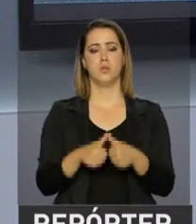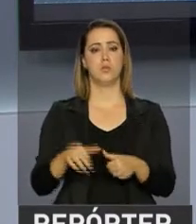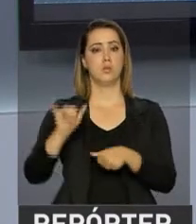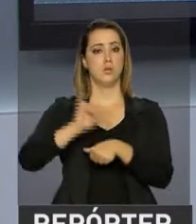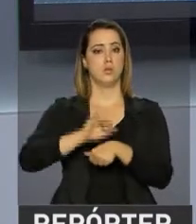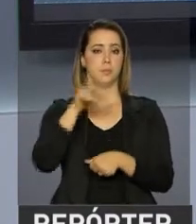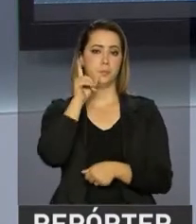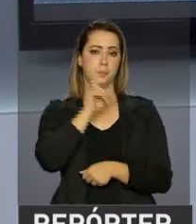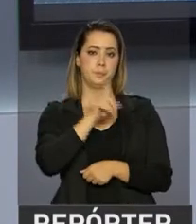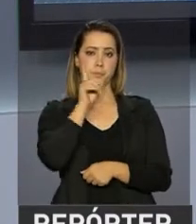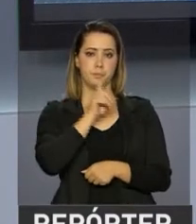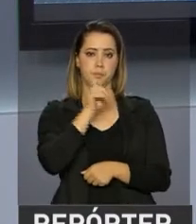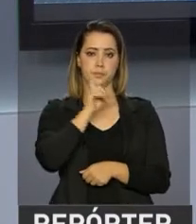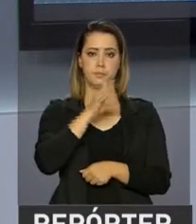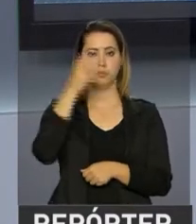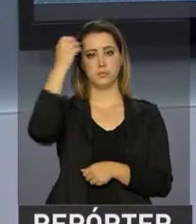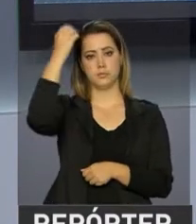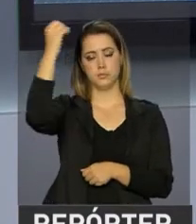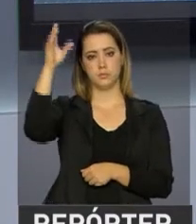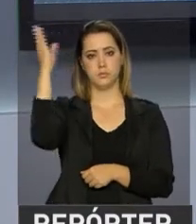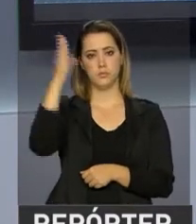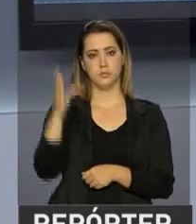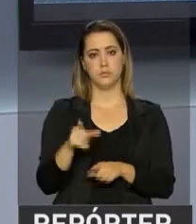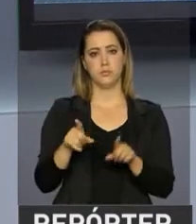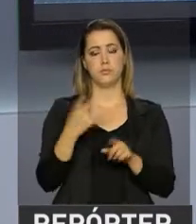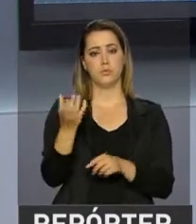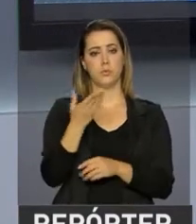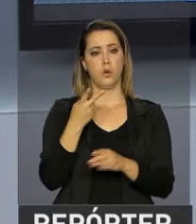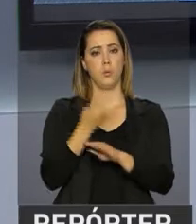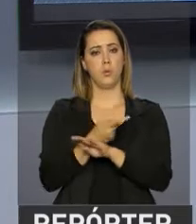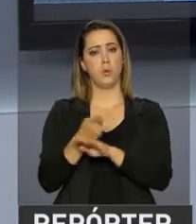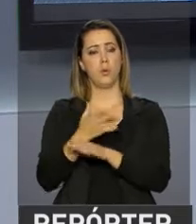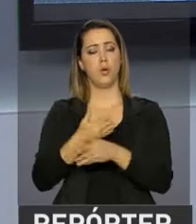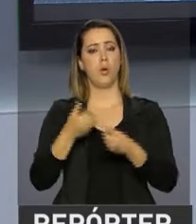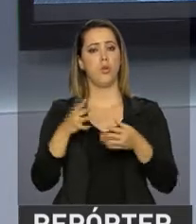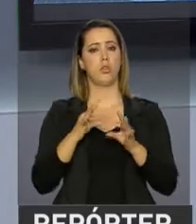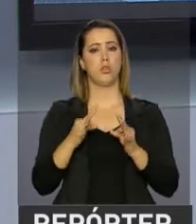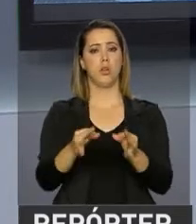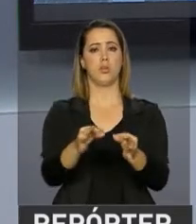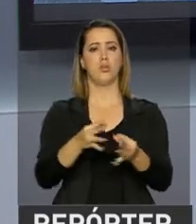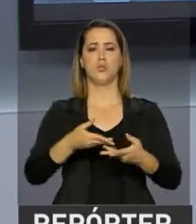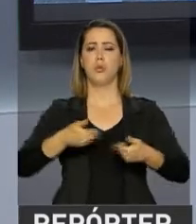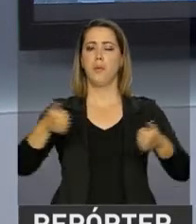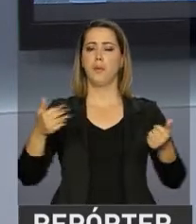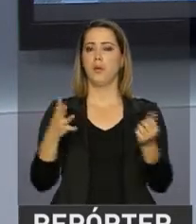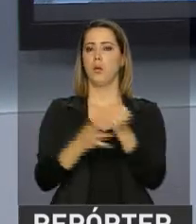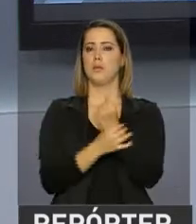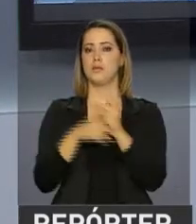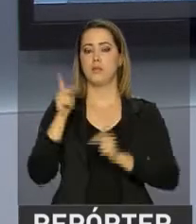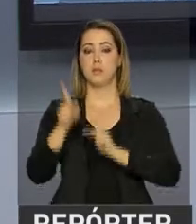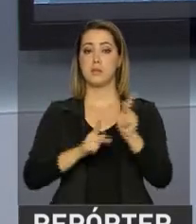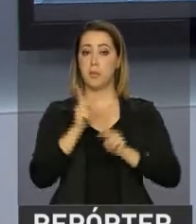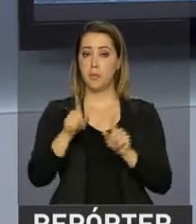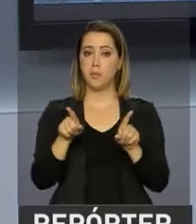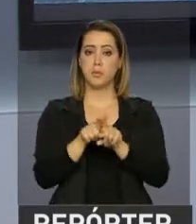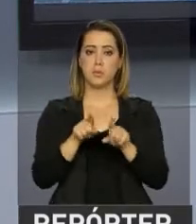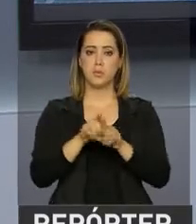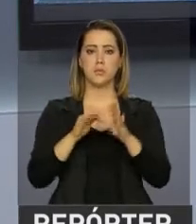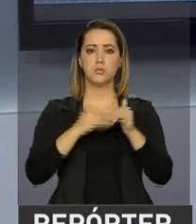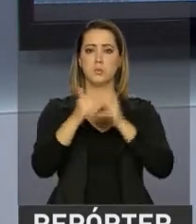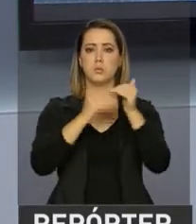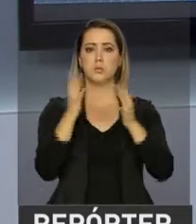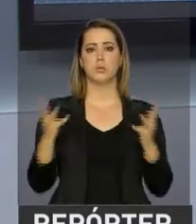washington nos estados unidos na viagem o brasil quer buscar reforços de tecnologia para a área de segurança pública e